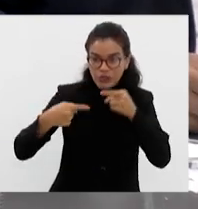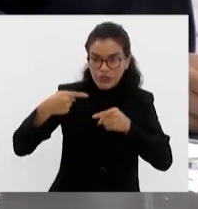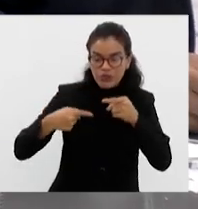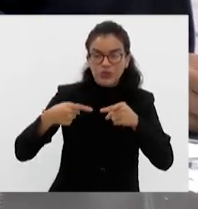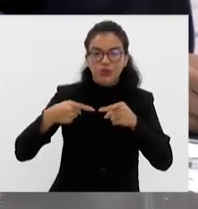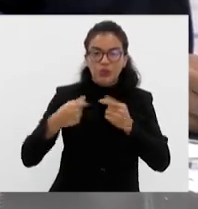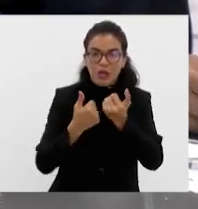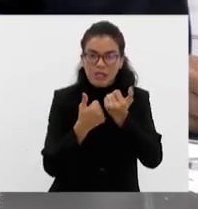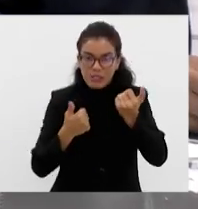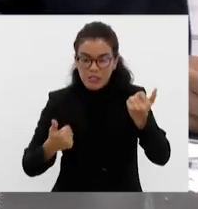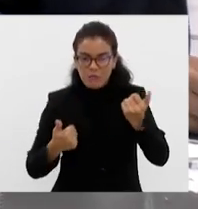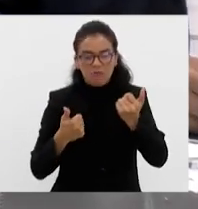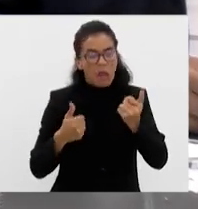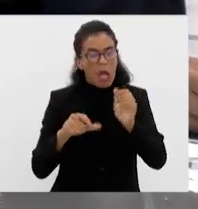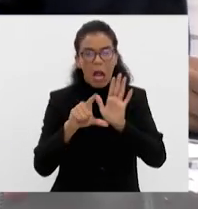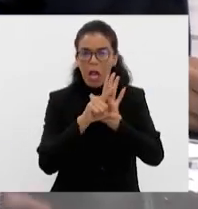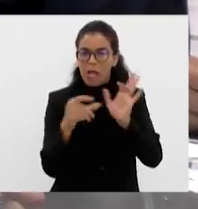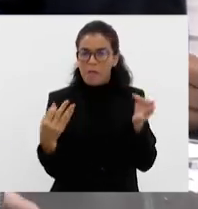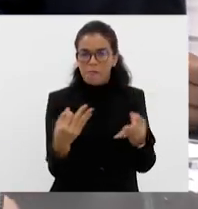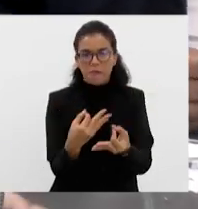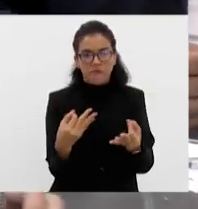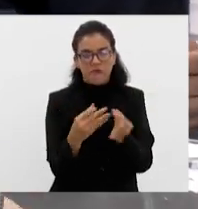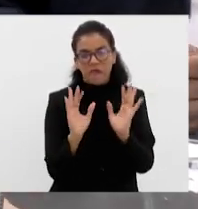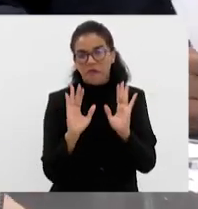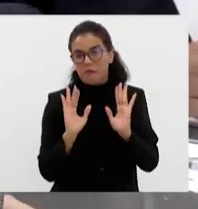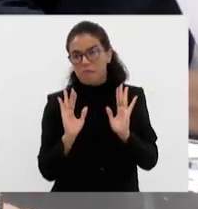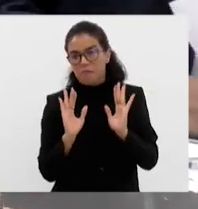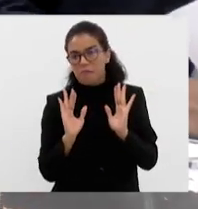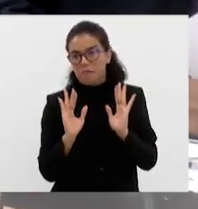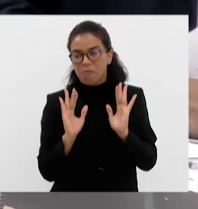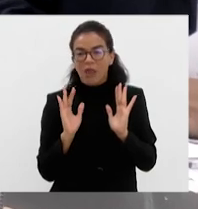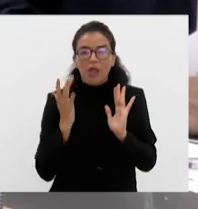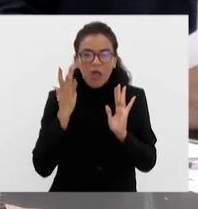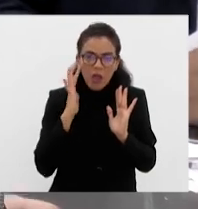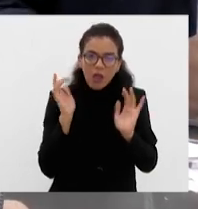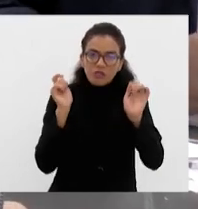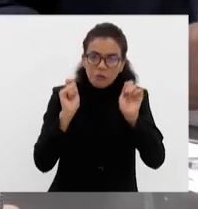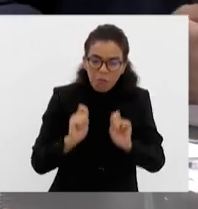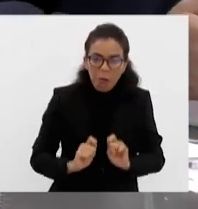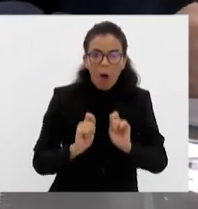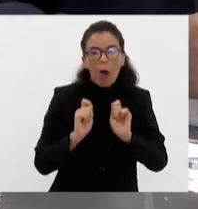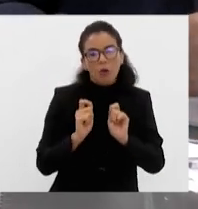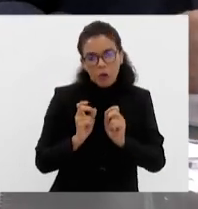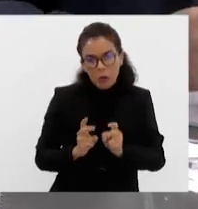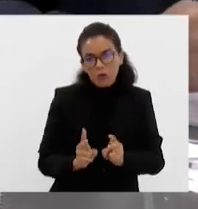dele, torna a lei perfeita. Então, nesse sentido, acho que pode avançar para a discussão